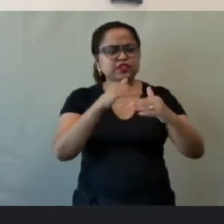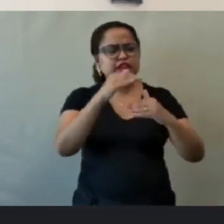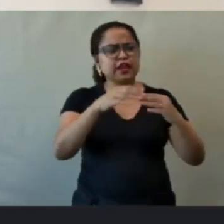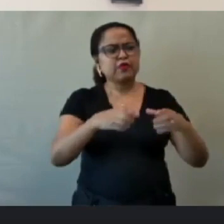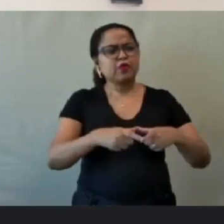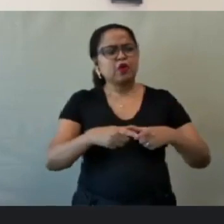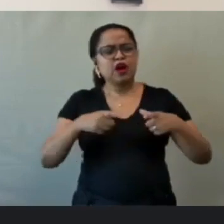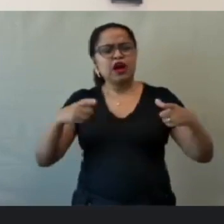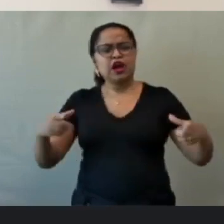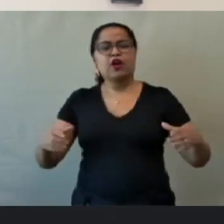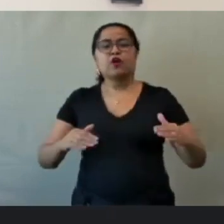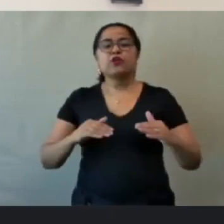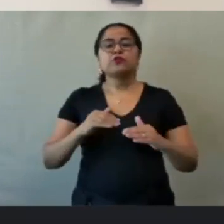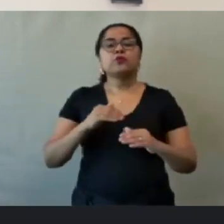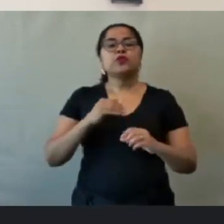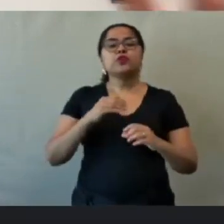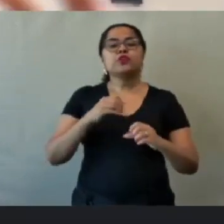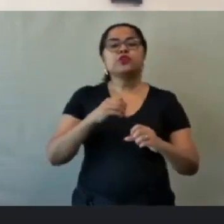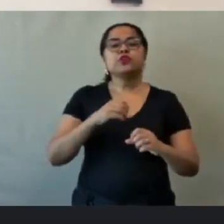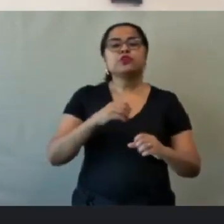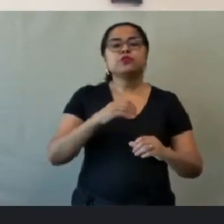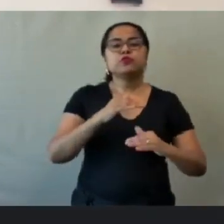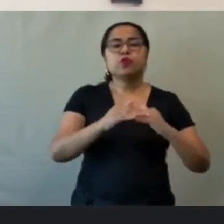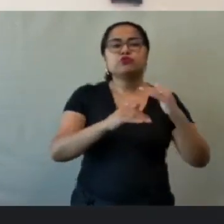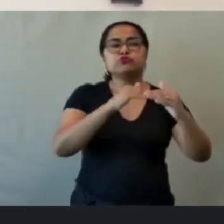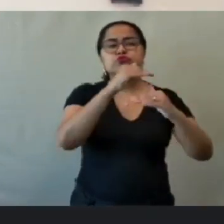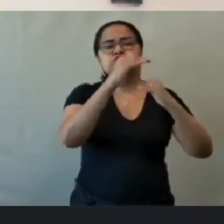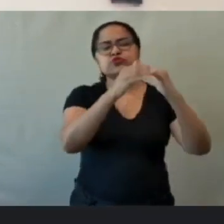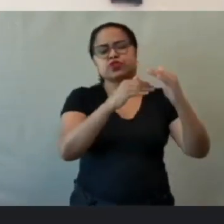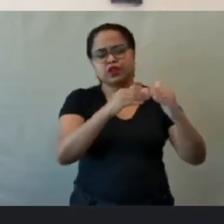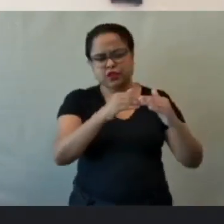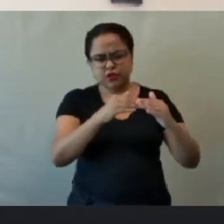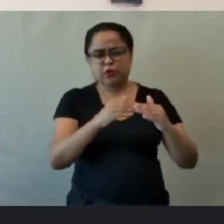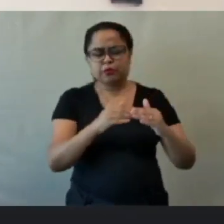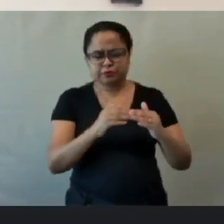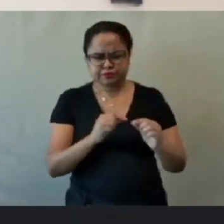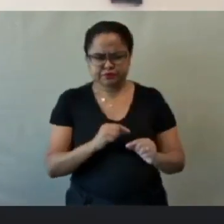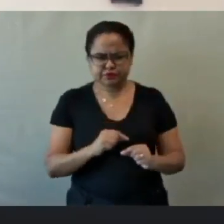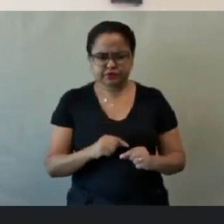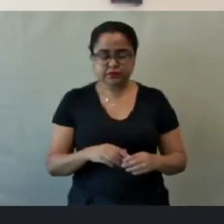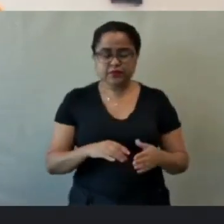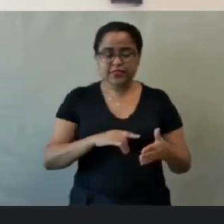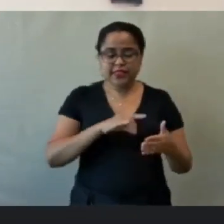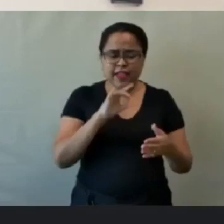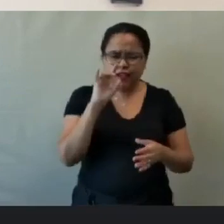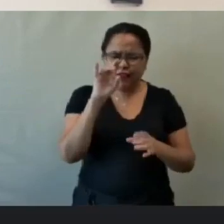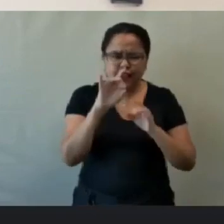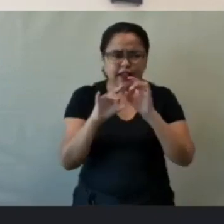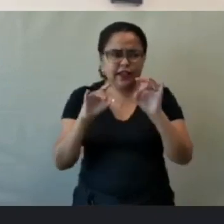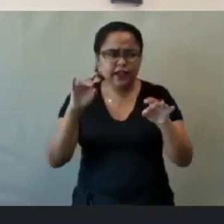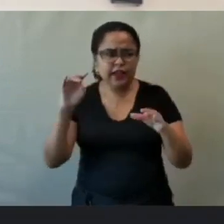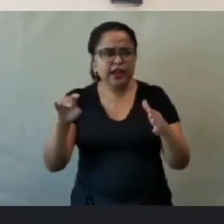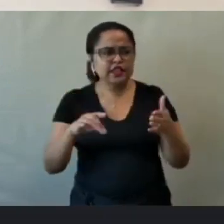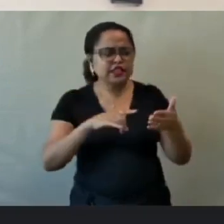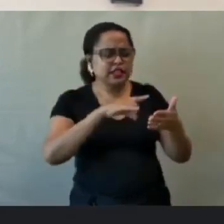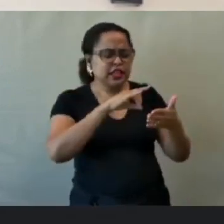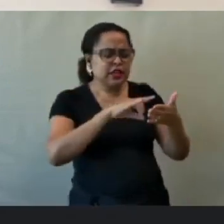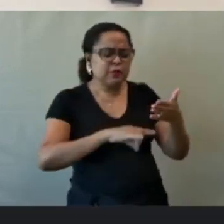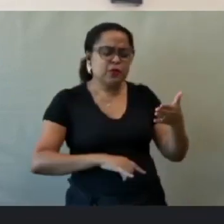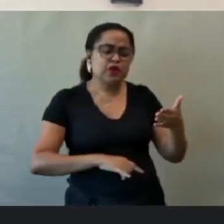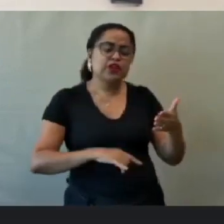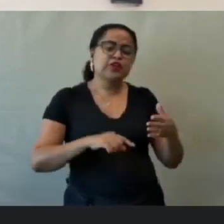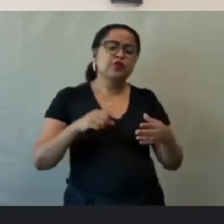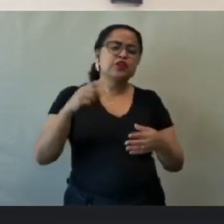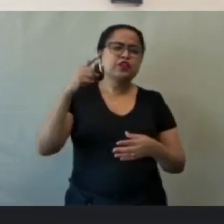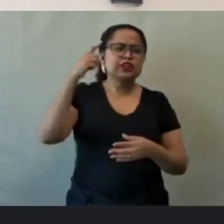construção coletiva com a comunidade escolar, porque cada currículo escolar ele precisa ser pensado e construído a partir da